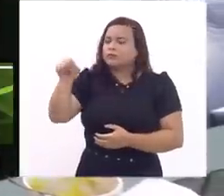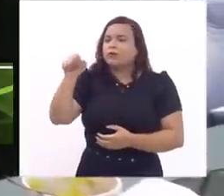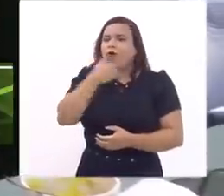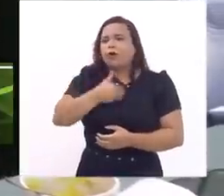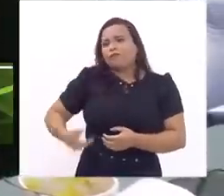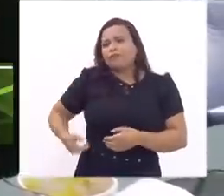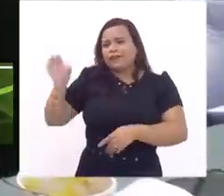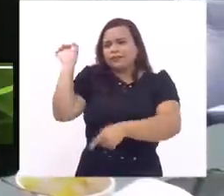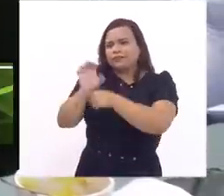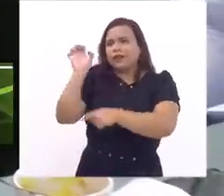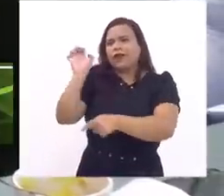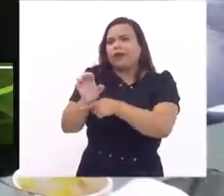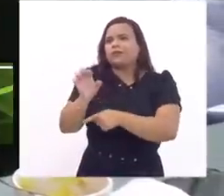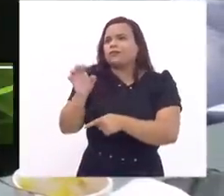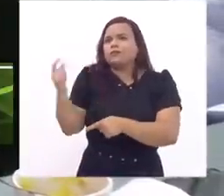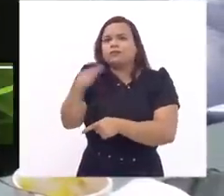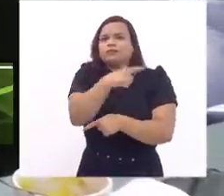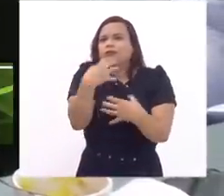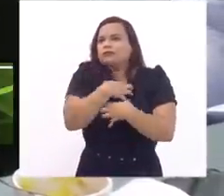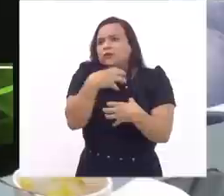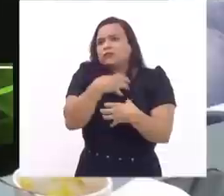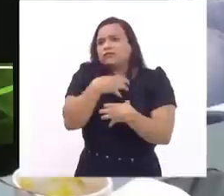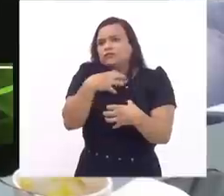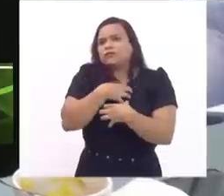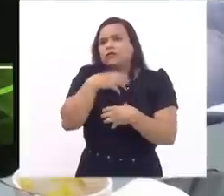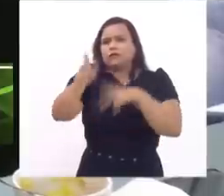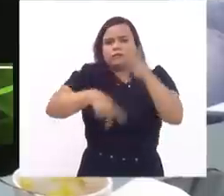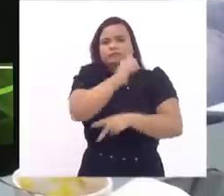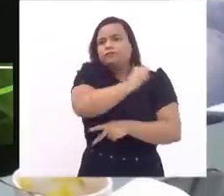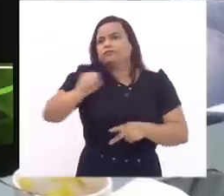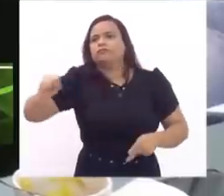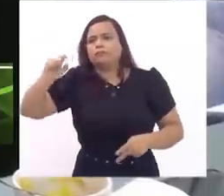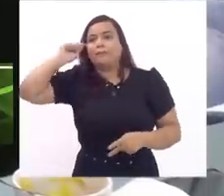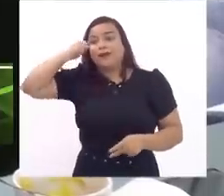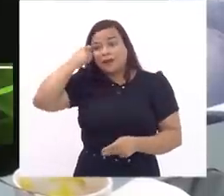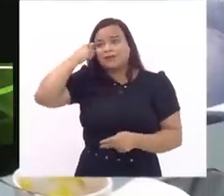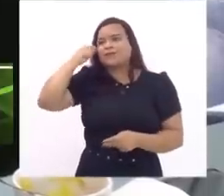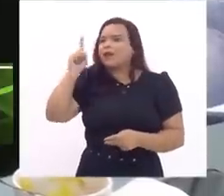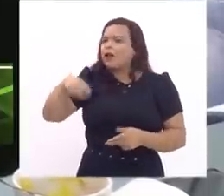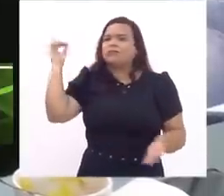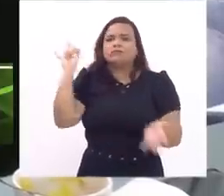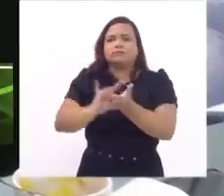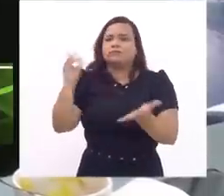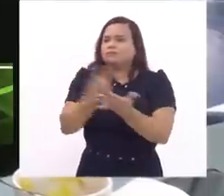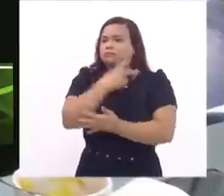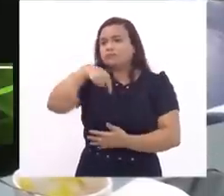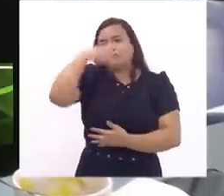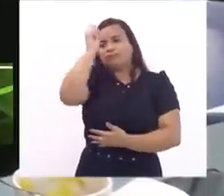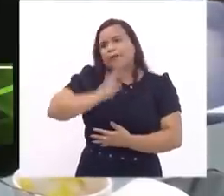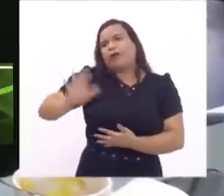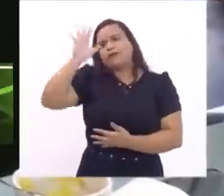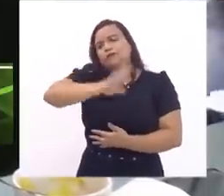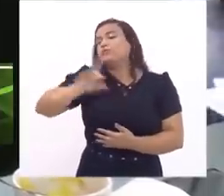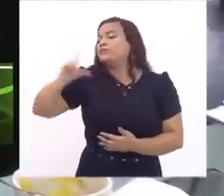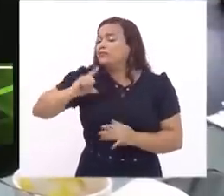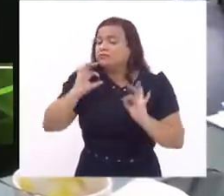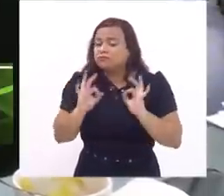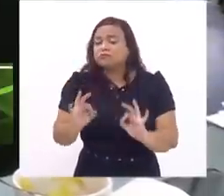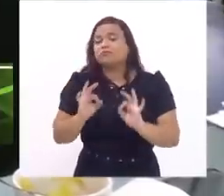do Estado não se sensibilizar com o genocídio hoje da população preta, que é uma realidade no Brasil. Então,